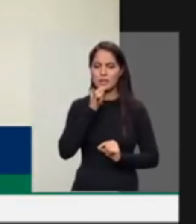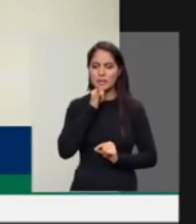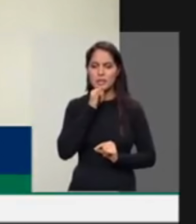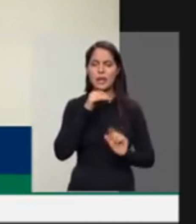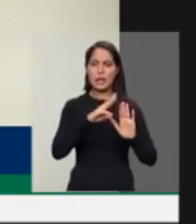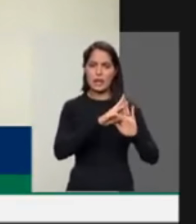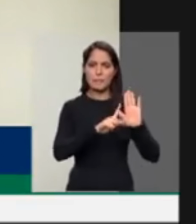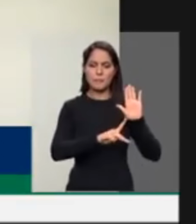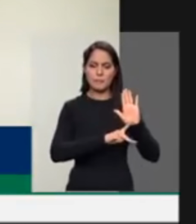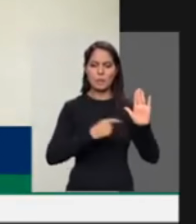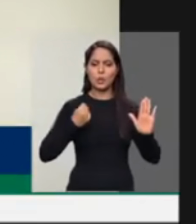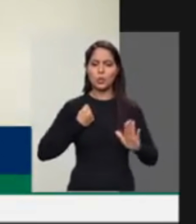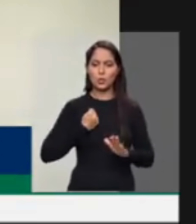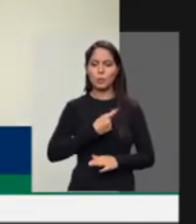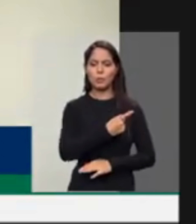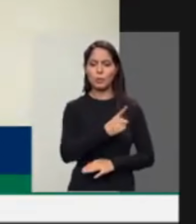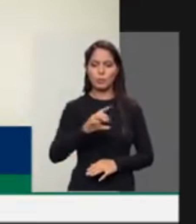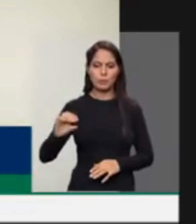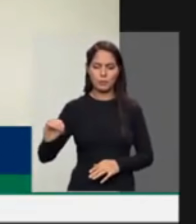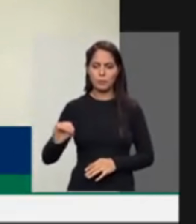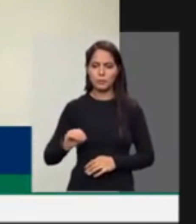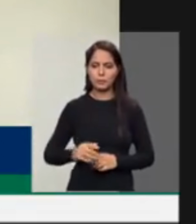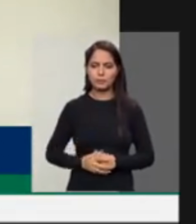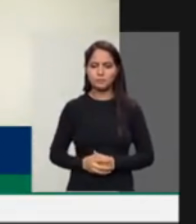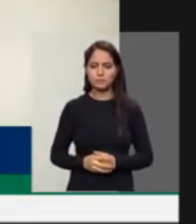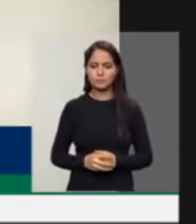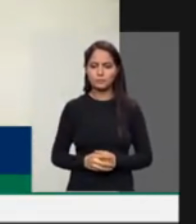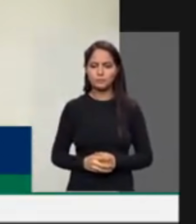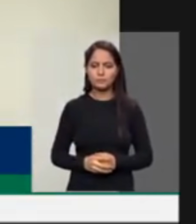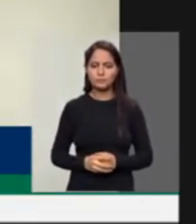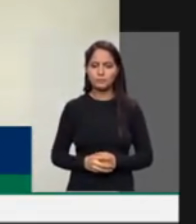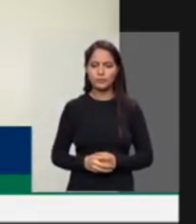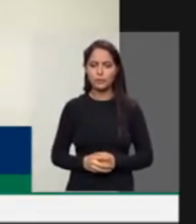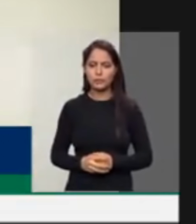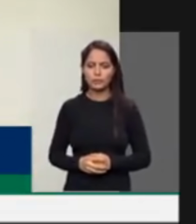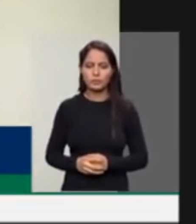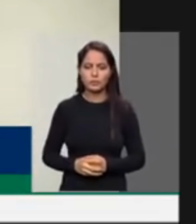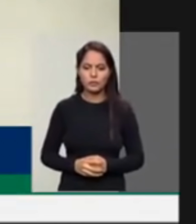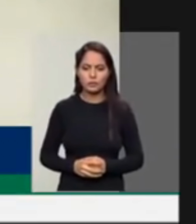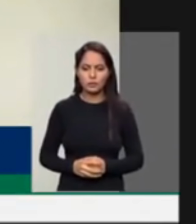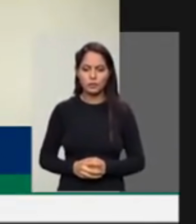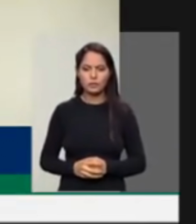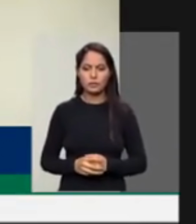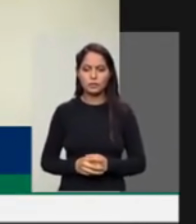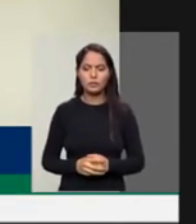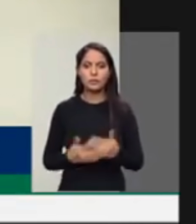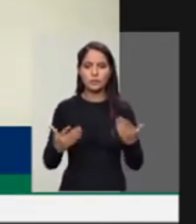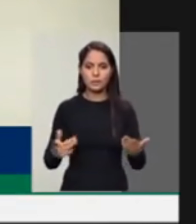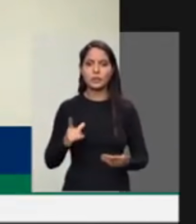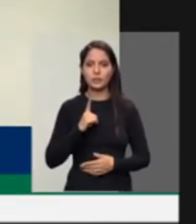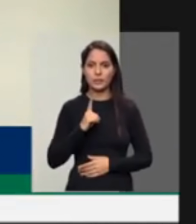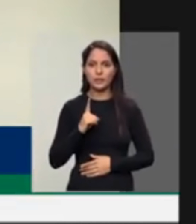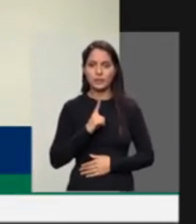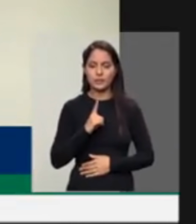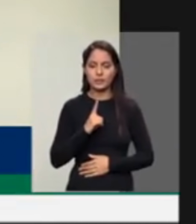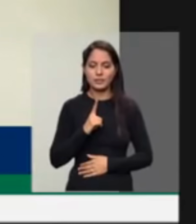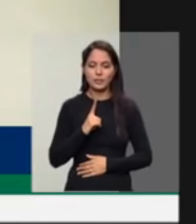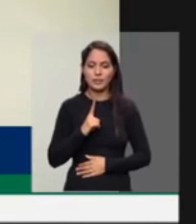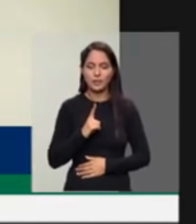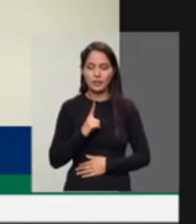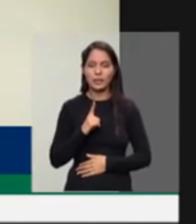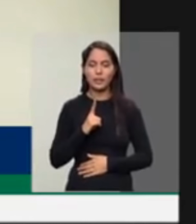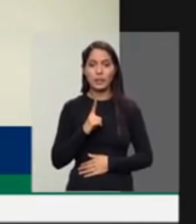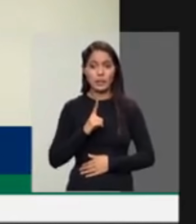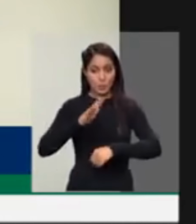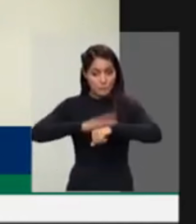seja pautada, eu confirmo que estarei na disputa à presidência da Câmara dos Deputados no ano que vem. Está na hora